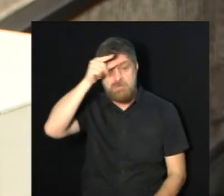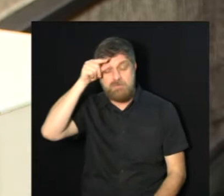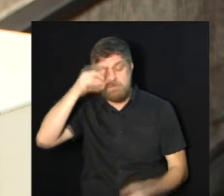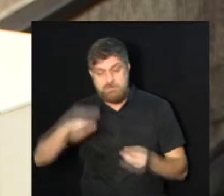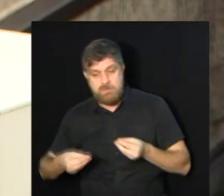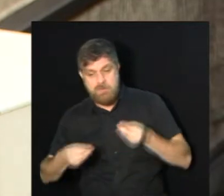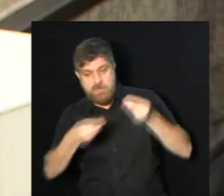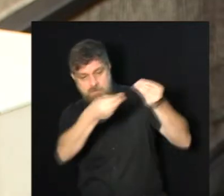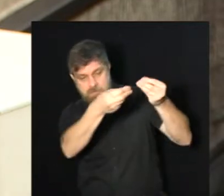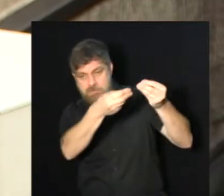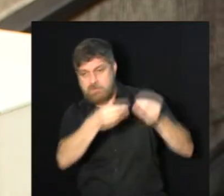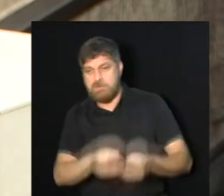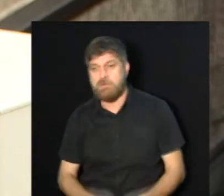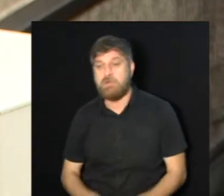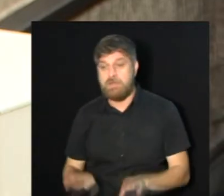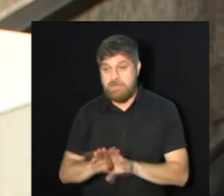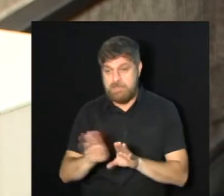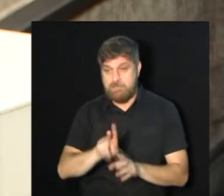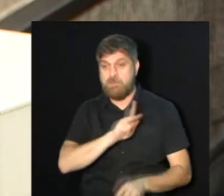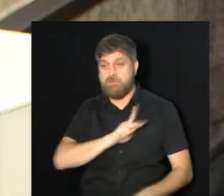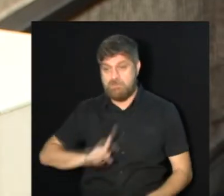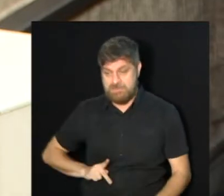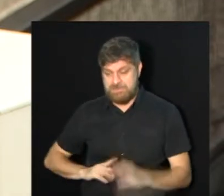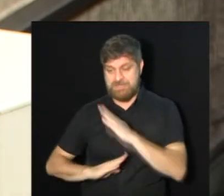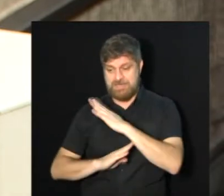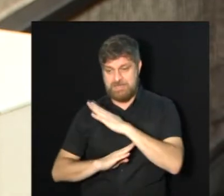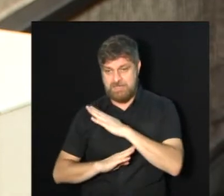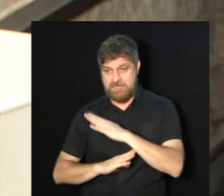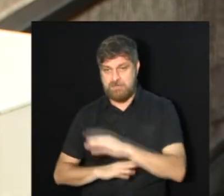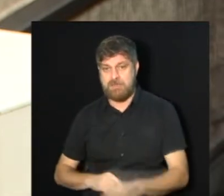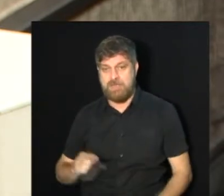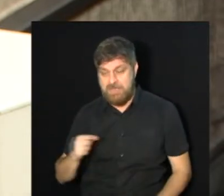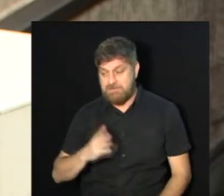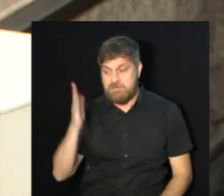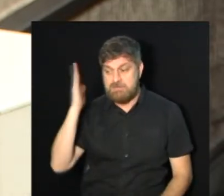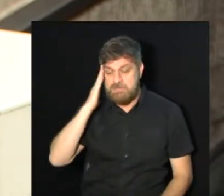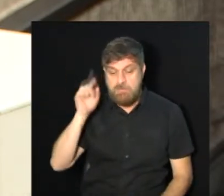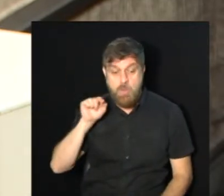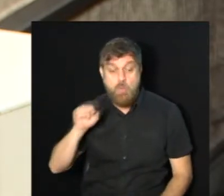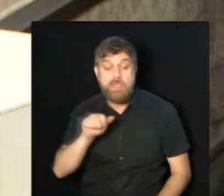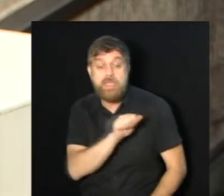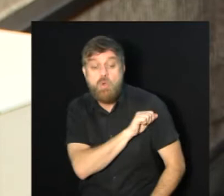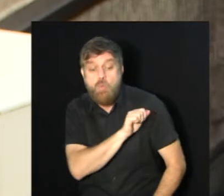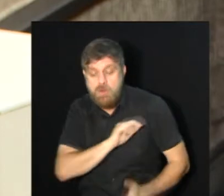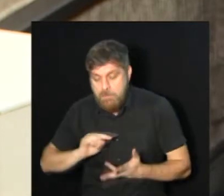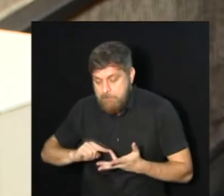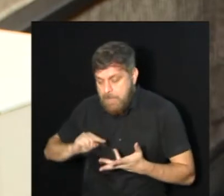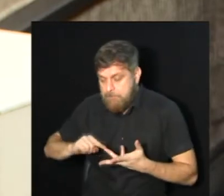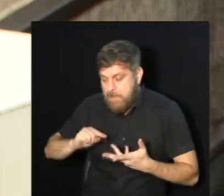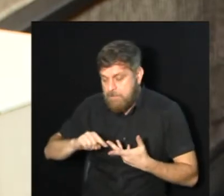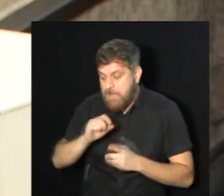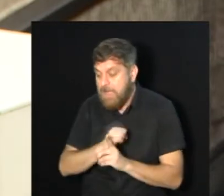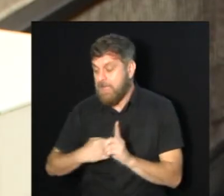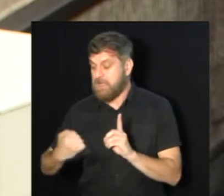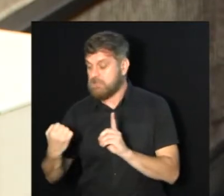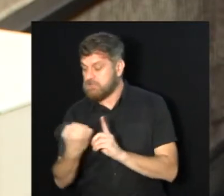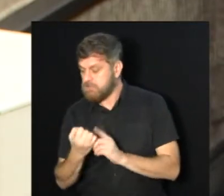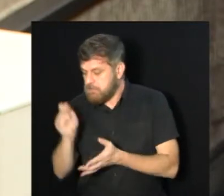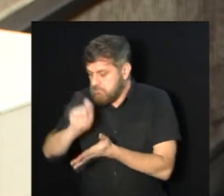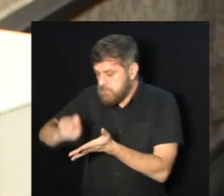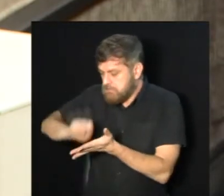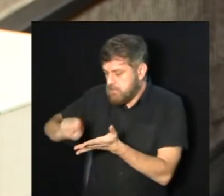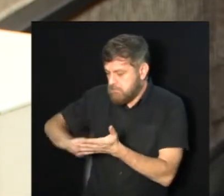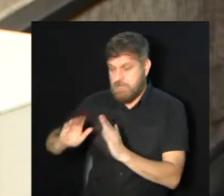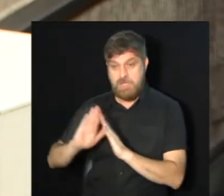para o chefe do Executivo Municipal. Então eles têm acesso a essas demandas que vêm dos alunos, que vêm da sociedade, que vêm de escolas de